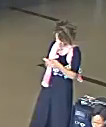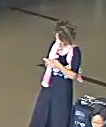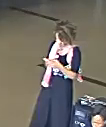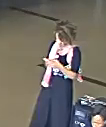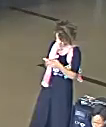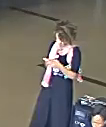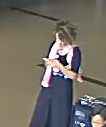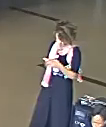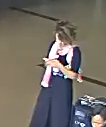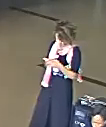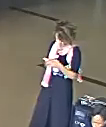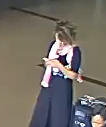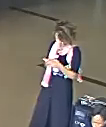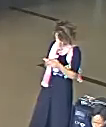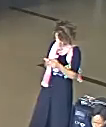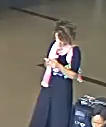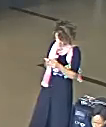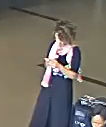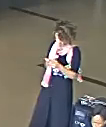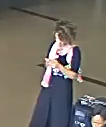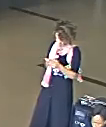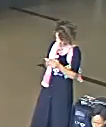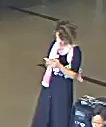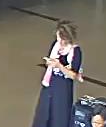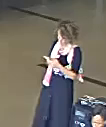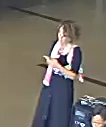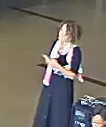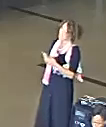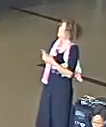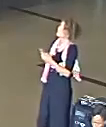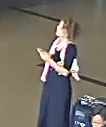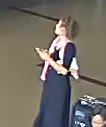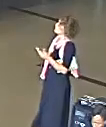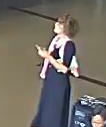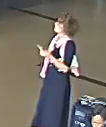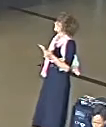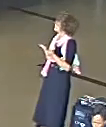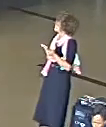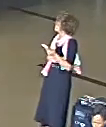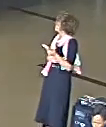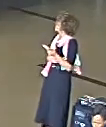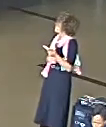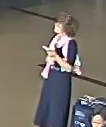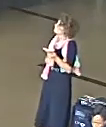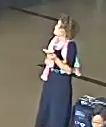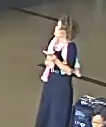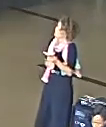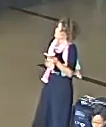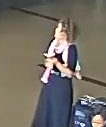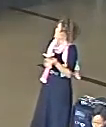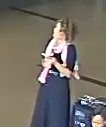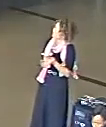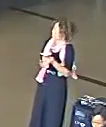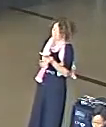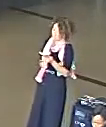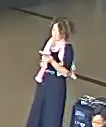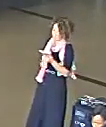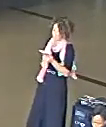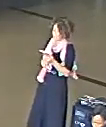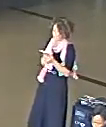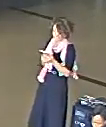gente lutou para que essa audiência sai aqui isso aqui não pode ficar só no papel tá vocês representantes de empresas